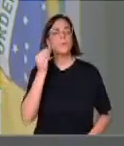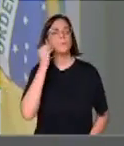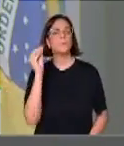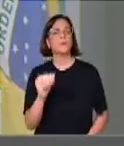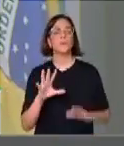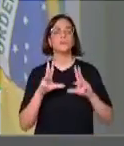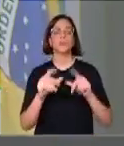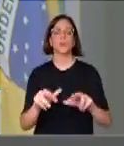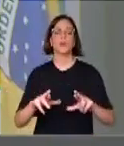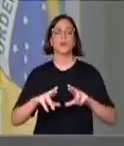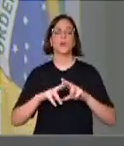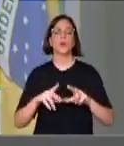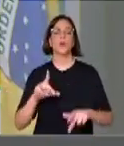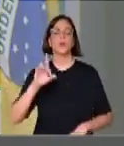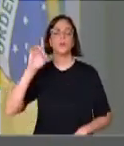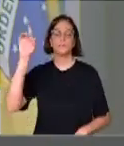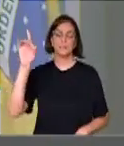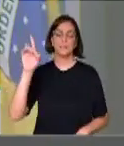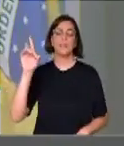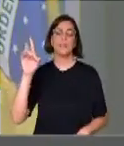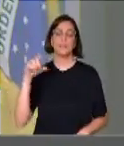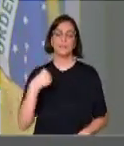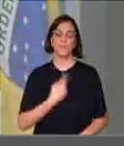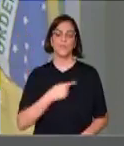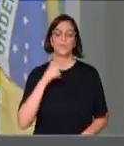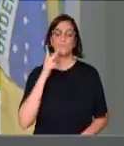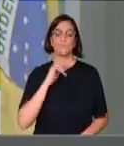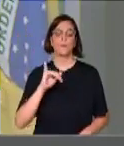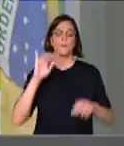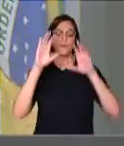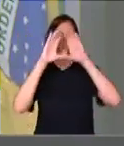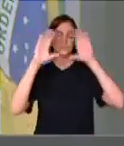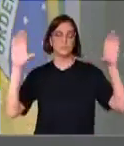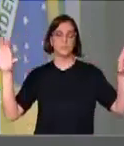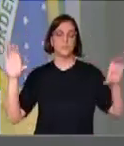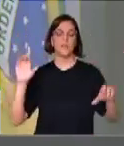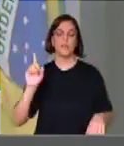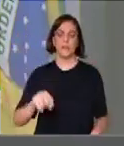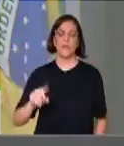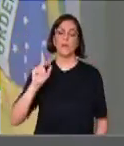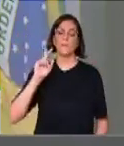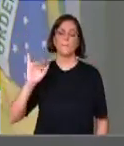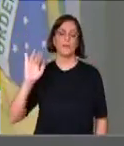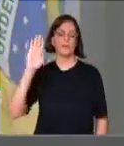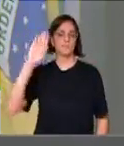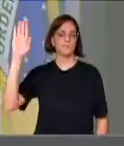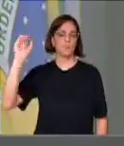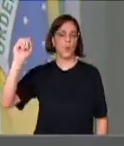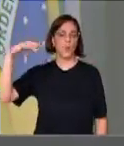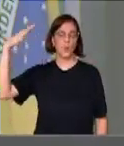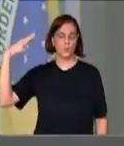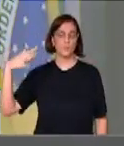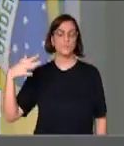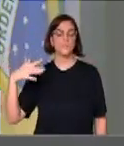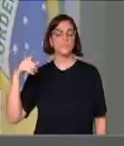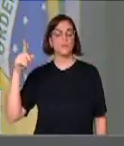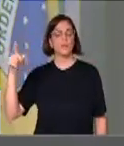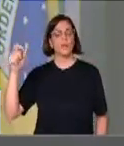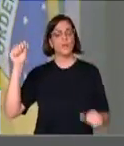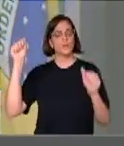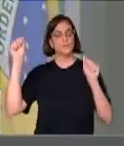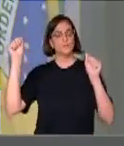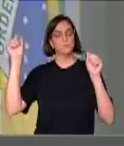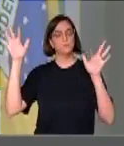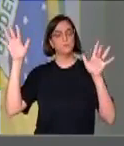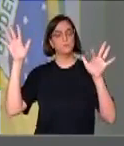toda a família Record. Que Deus, nosso Pai Celestial, o Pai das Luzes, derrame